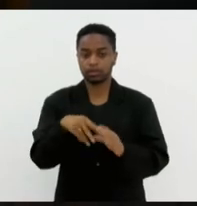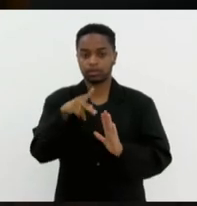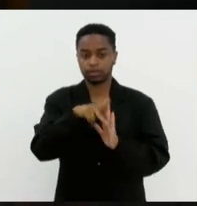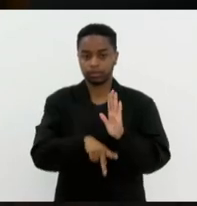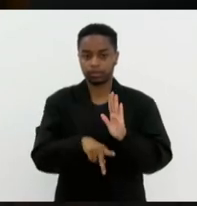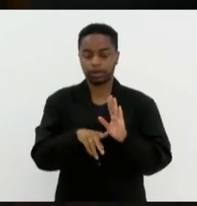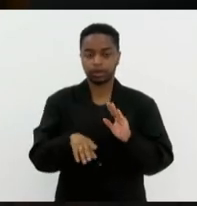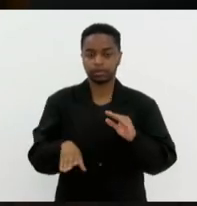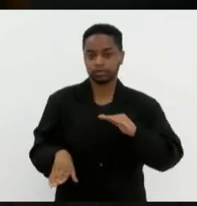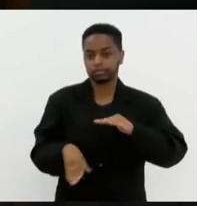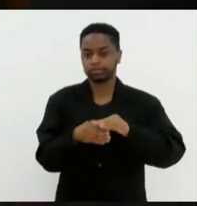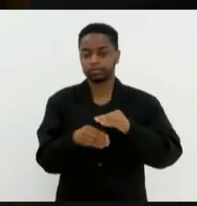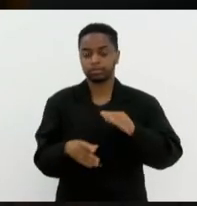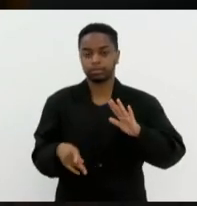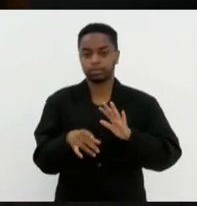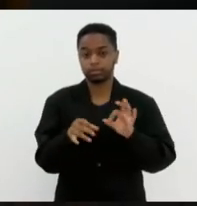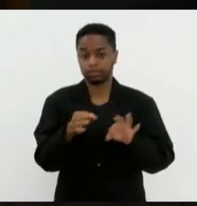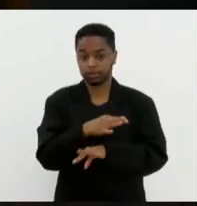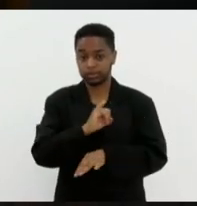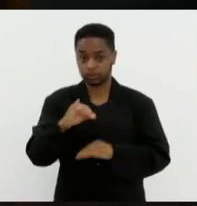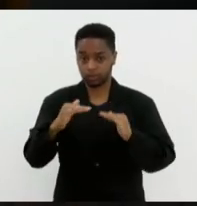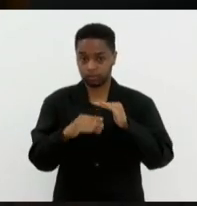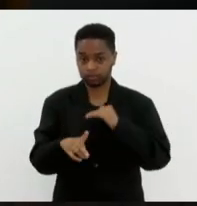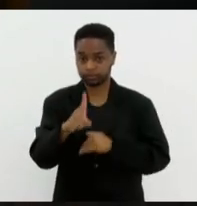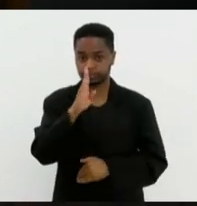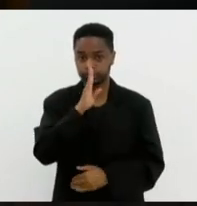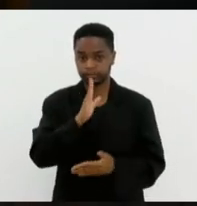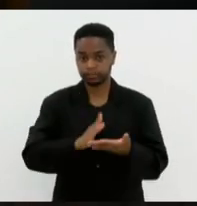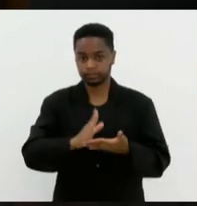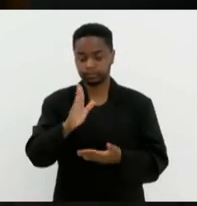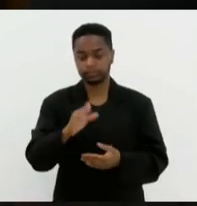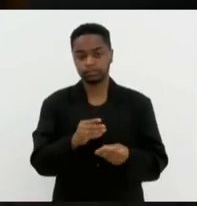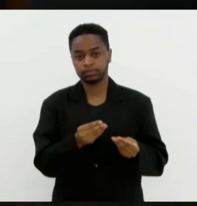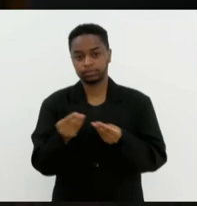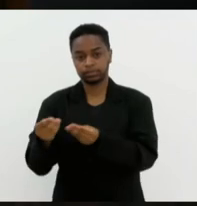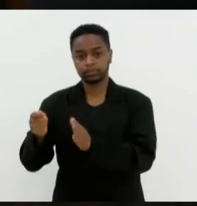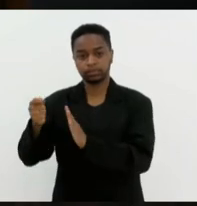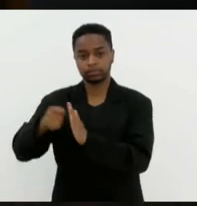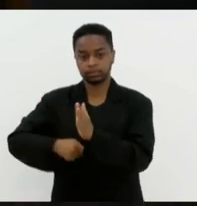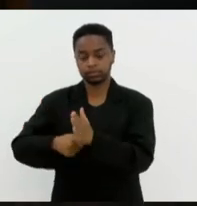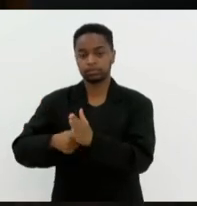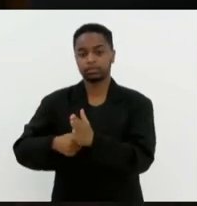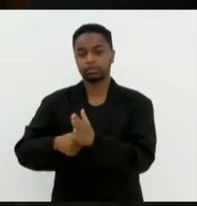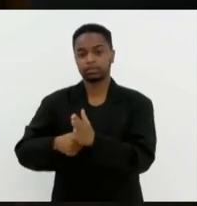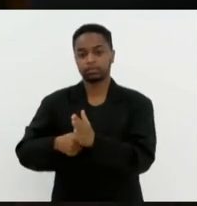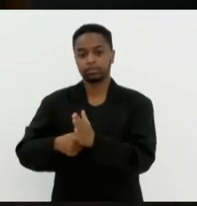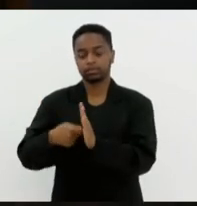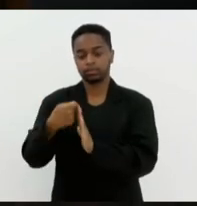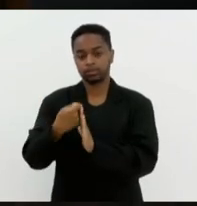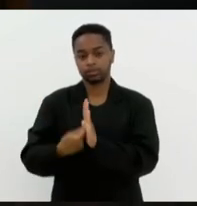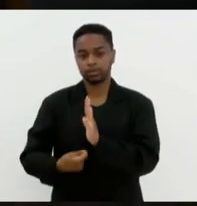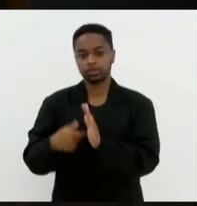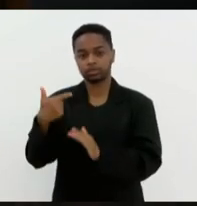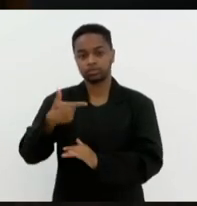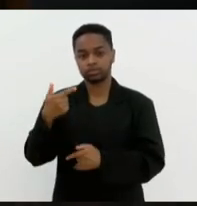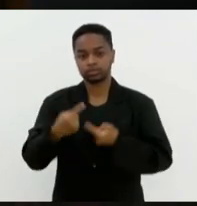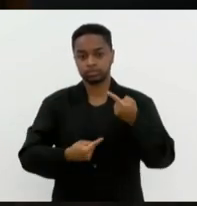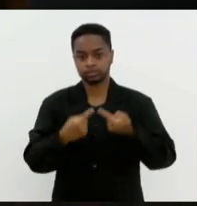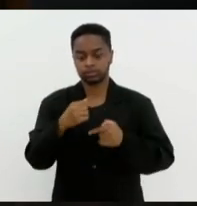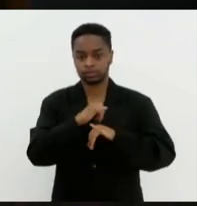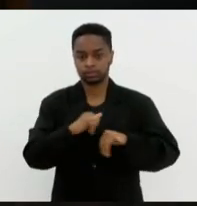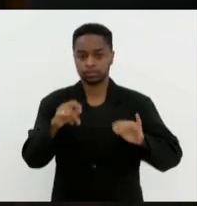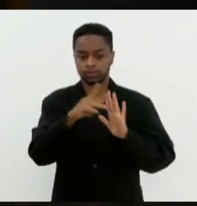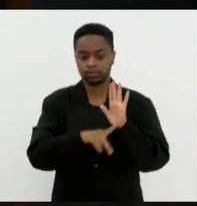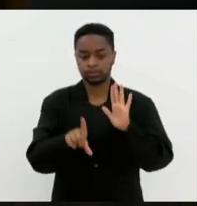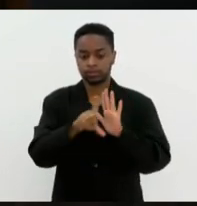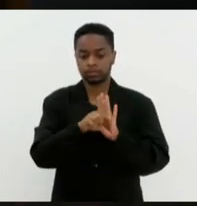assim emendado. Senhores que aprovam, permaneçam como estão, aprovado. Vai a redação do vencido para a segunda discussão. Anuncio o